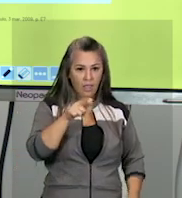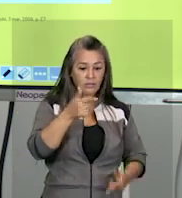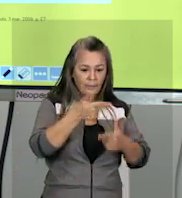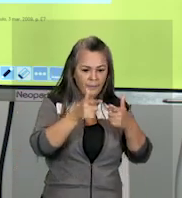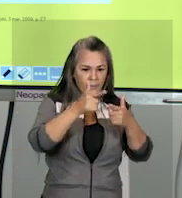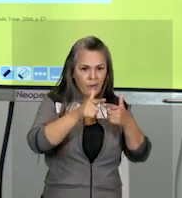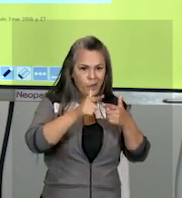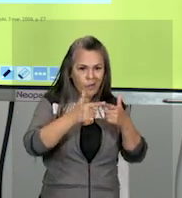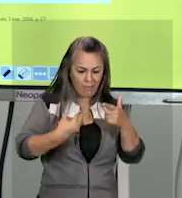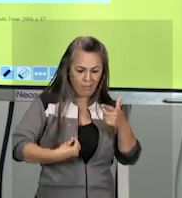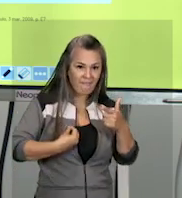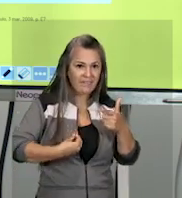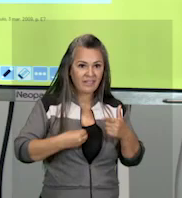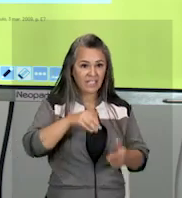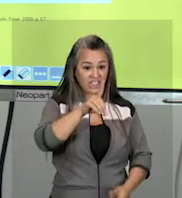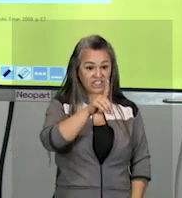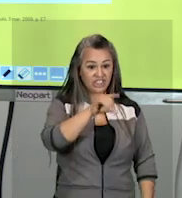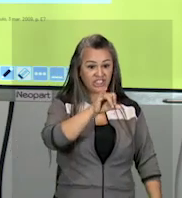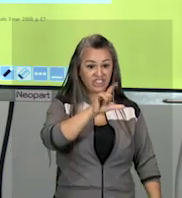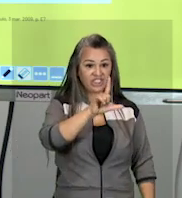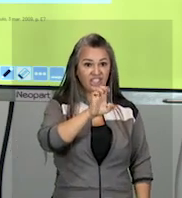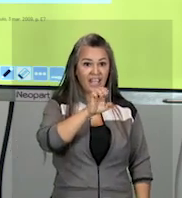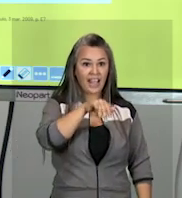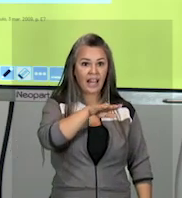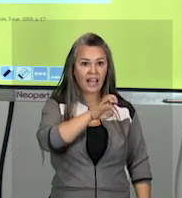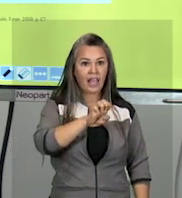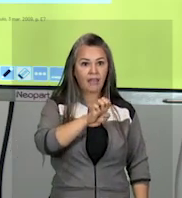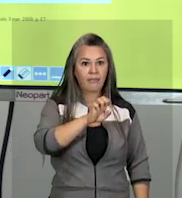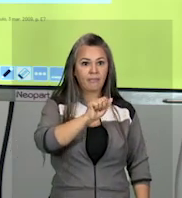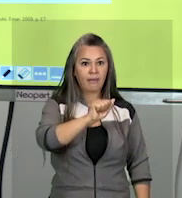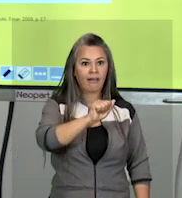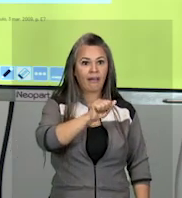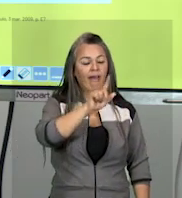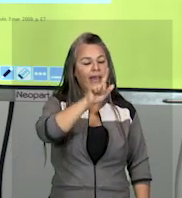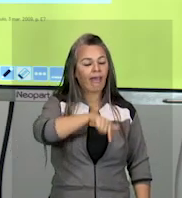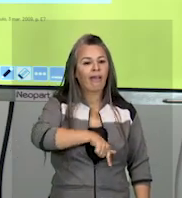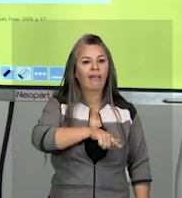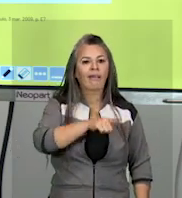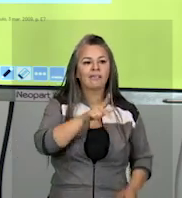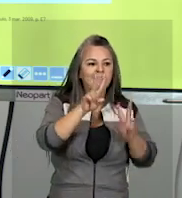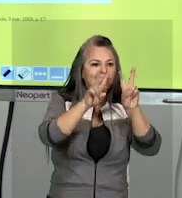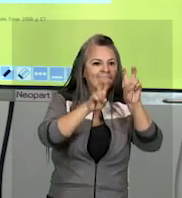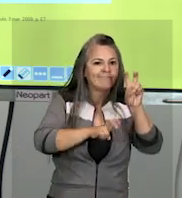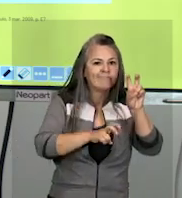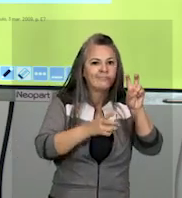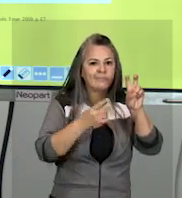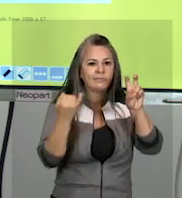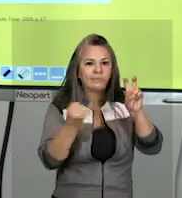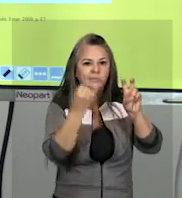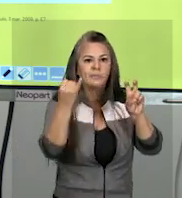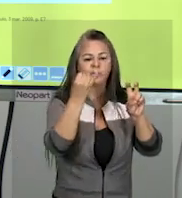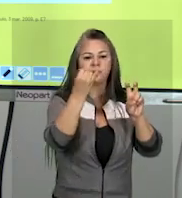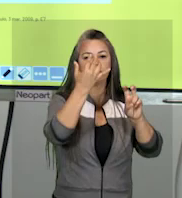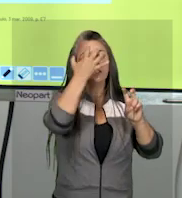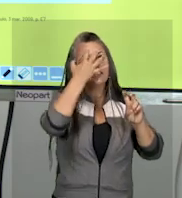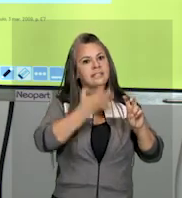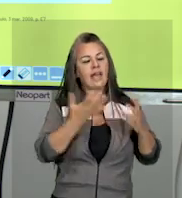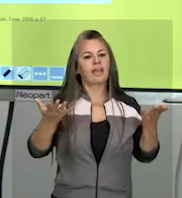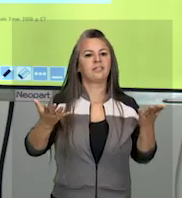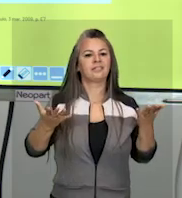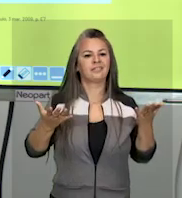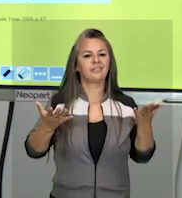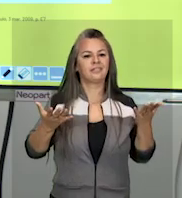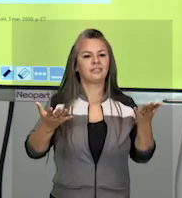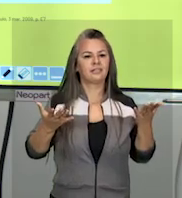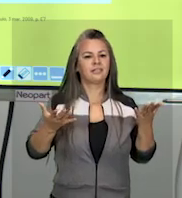que é um dilema? Algo muito sério, importante. Viver ou morrer, casar ou não. Isso é um dilema. Saber se é poeira